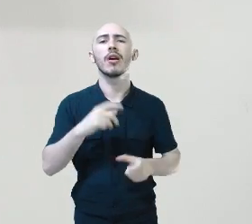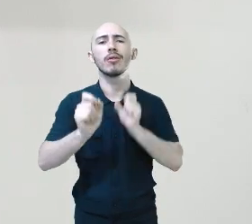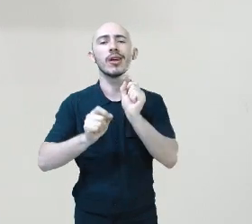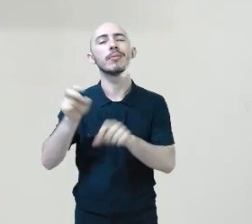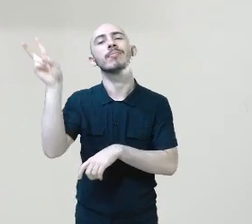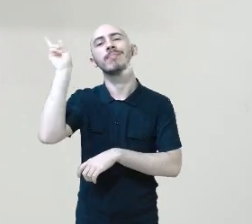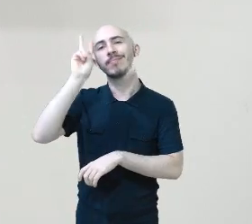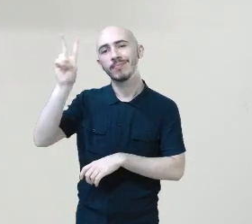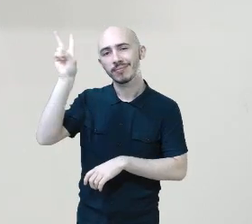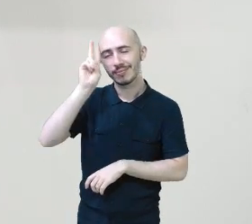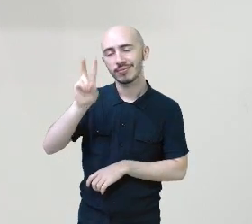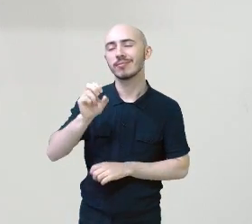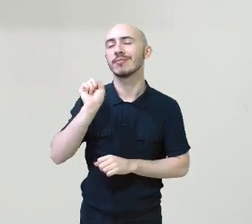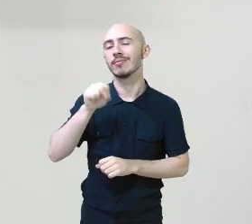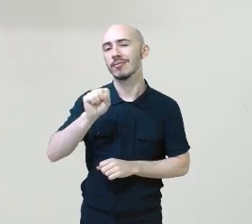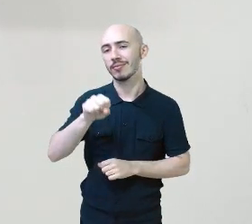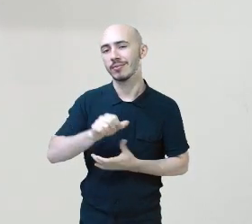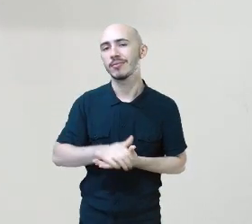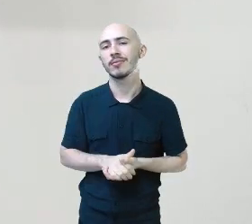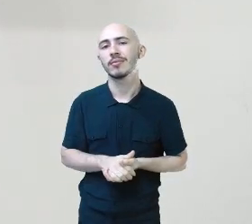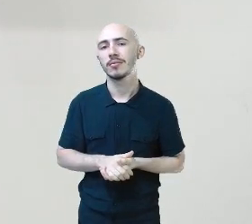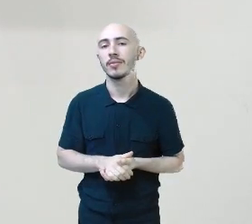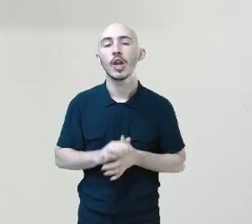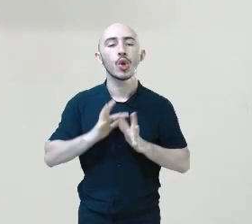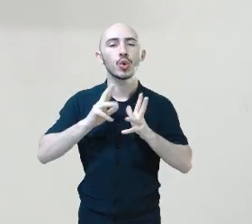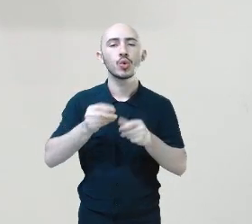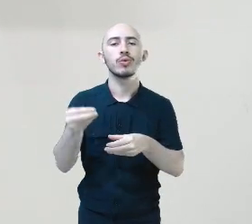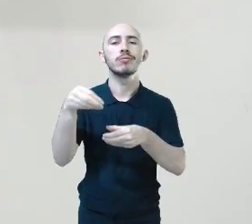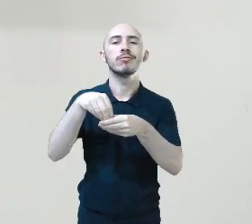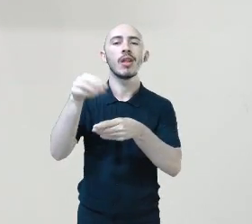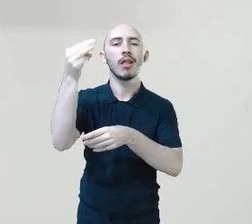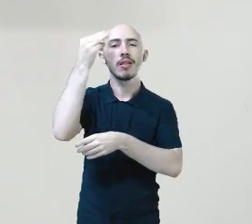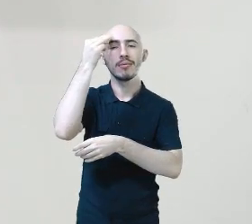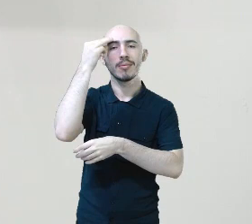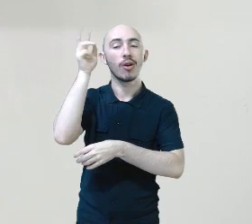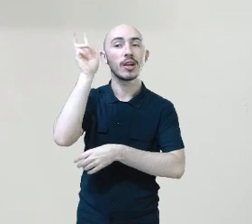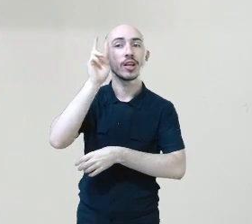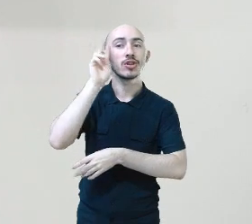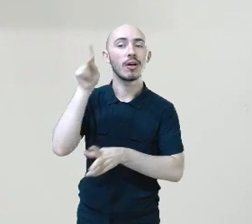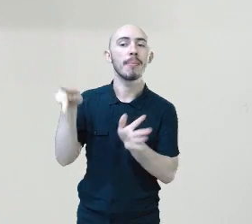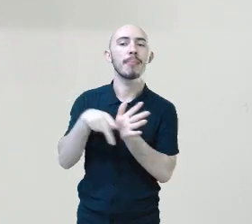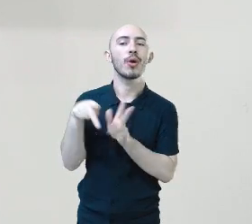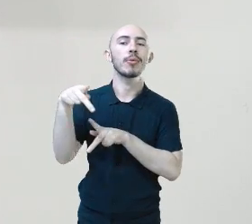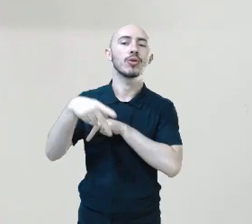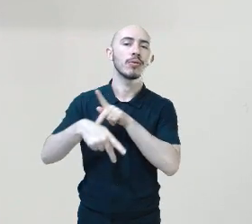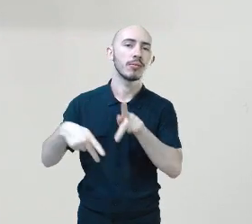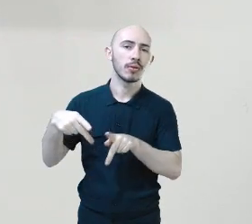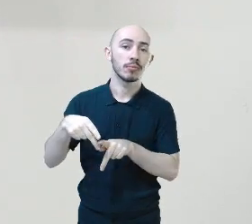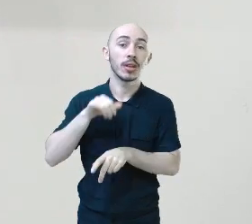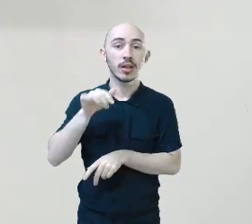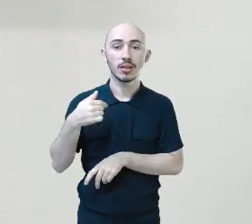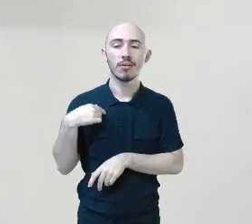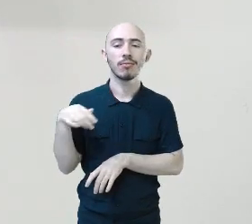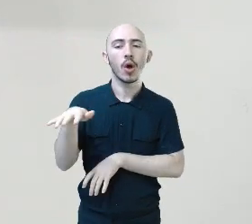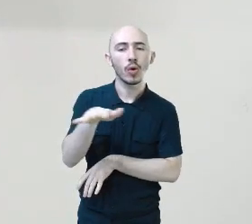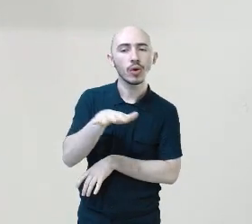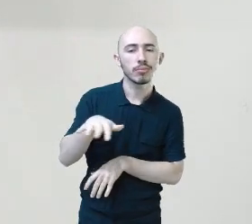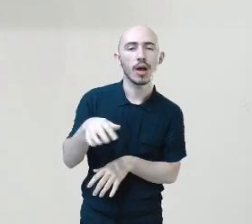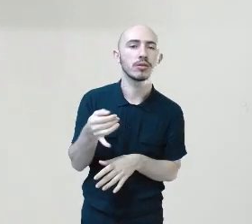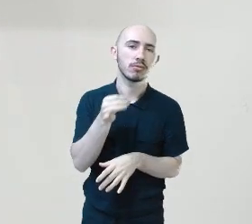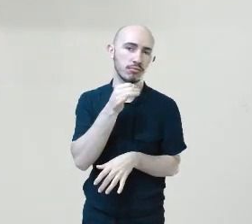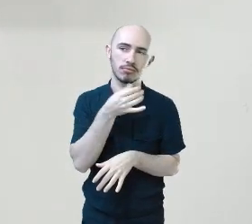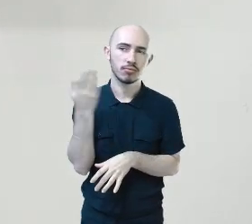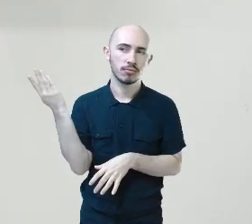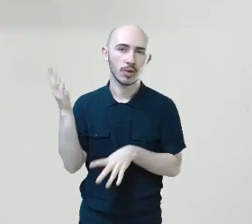história, exatamente. Tudo está na memória, na história do povo. E quando eu pego um espaço como um museu